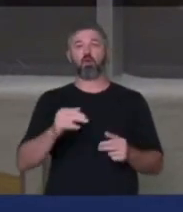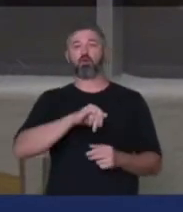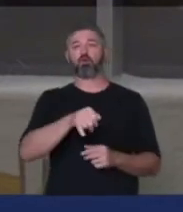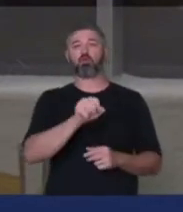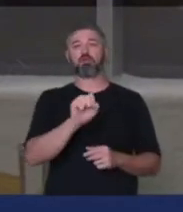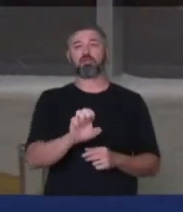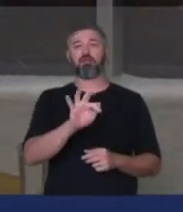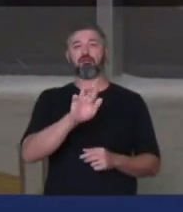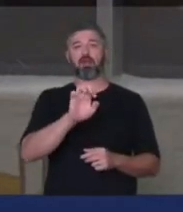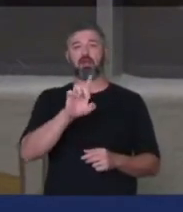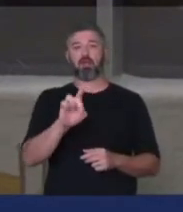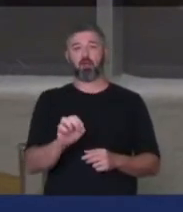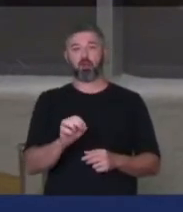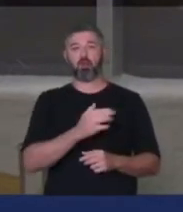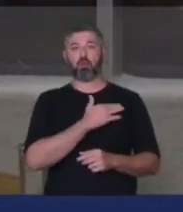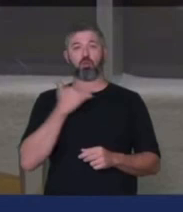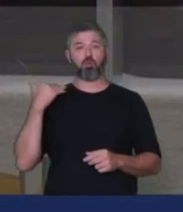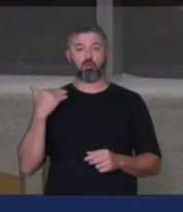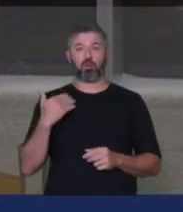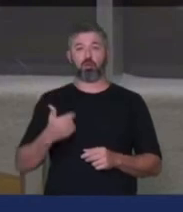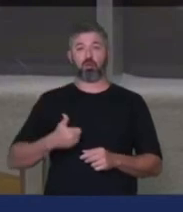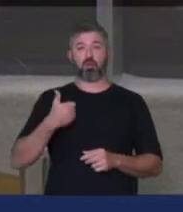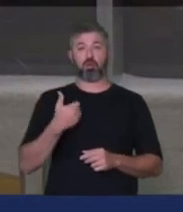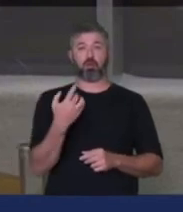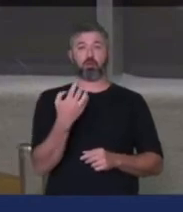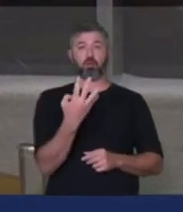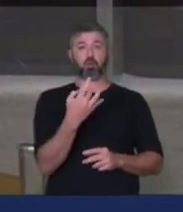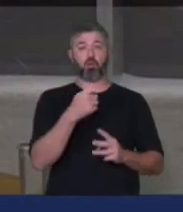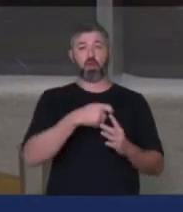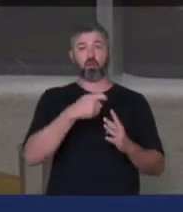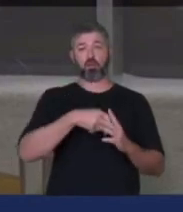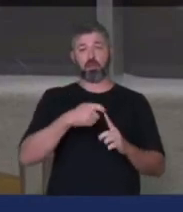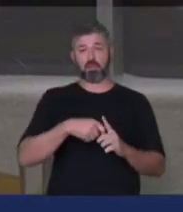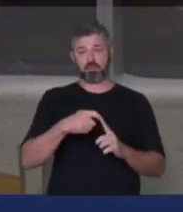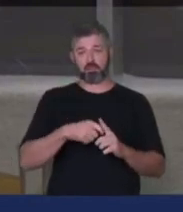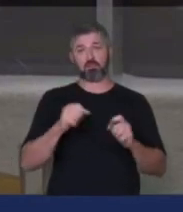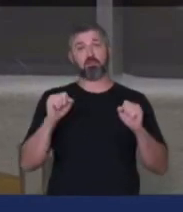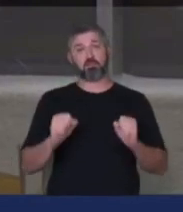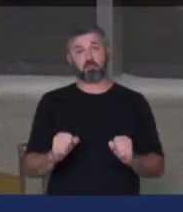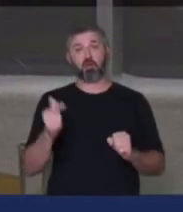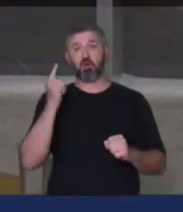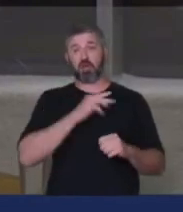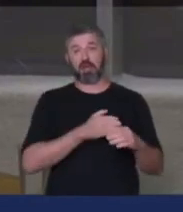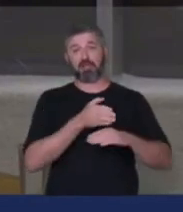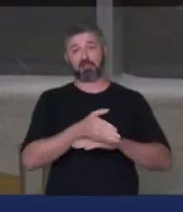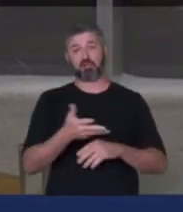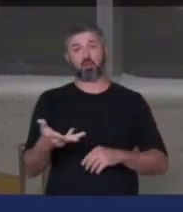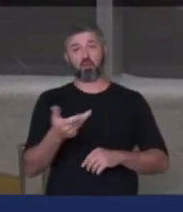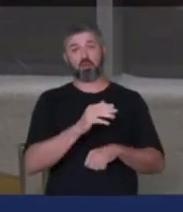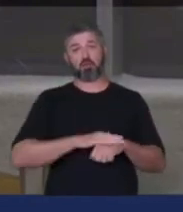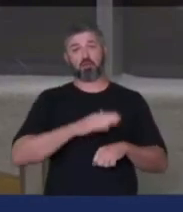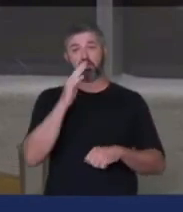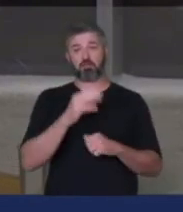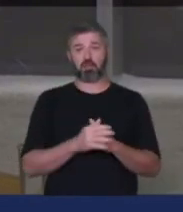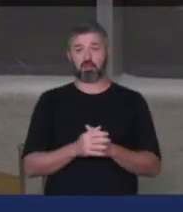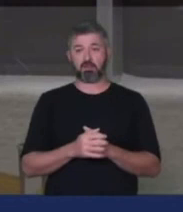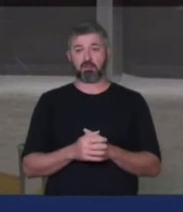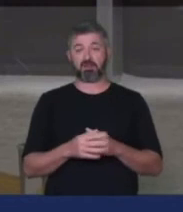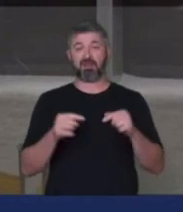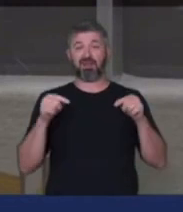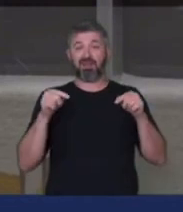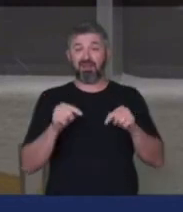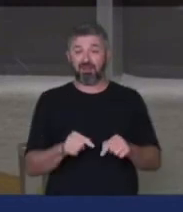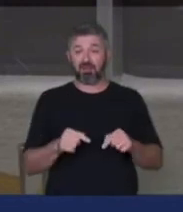que perdeu a sua vida de apenas 4 meses, possa ter acesso a um serviço de qualidade. Aqui, senhor presidente,